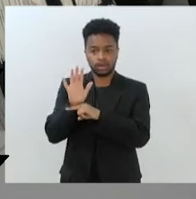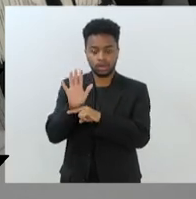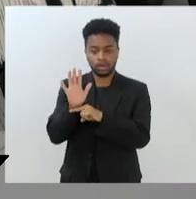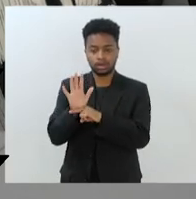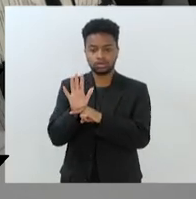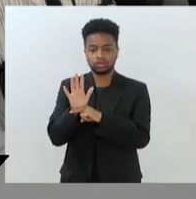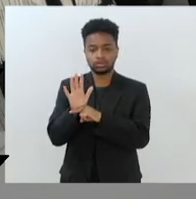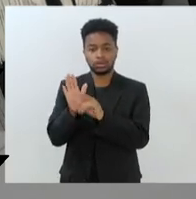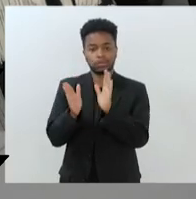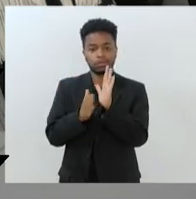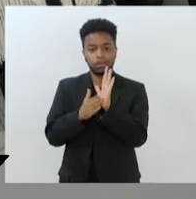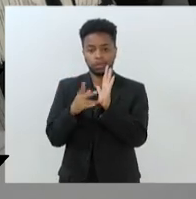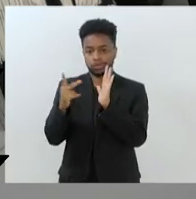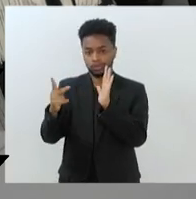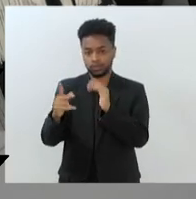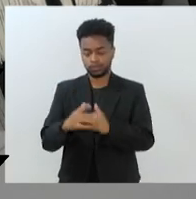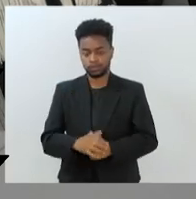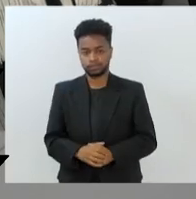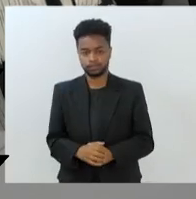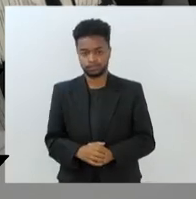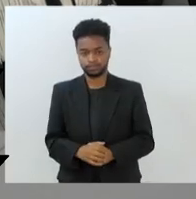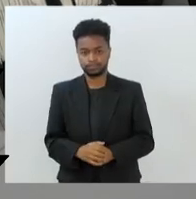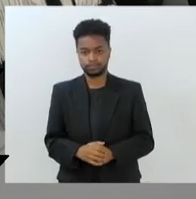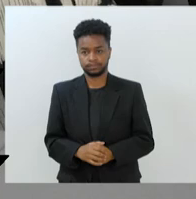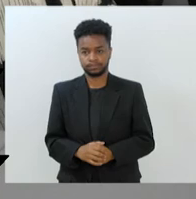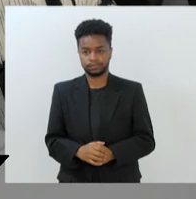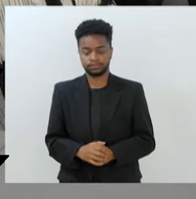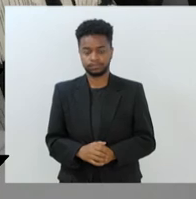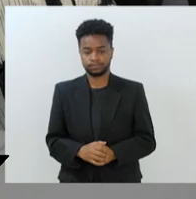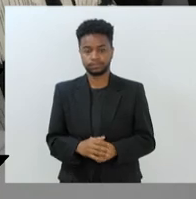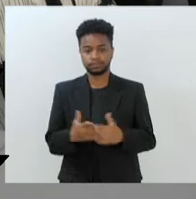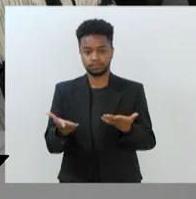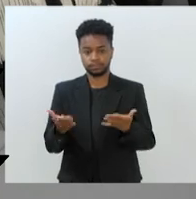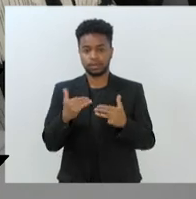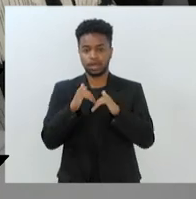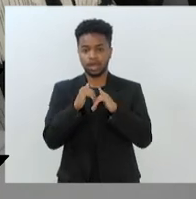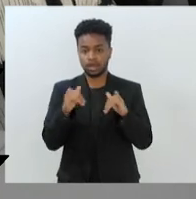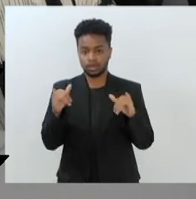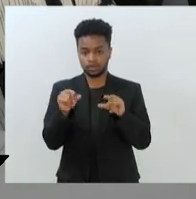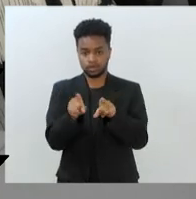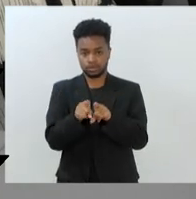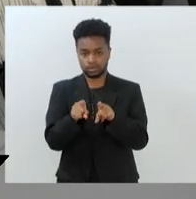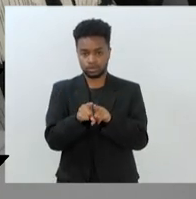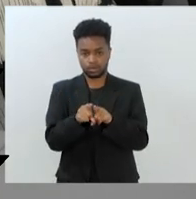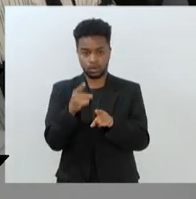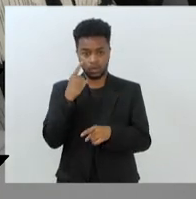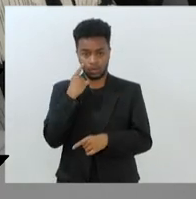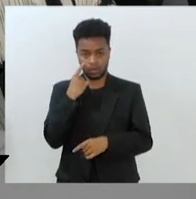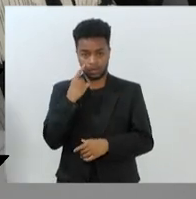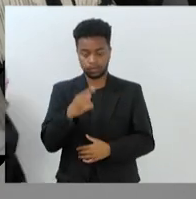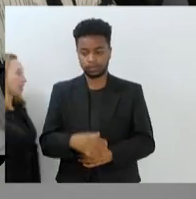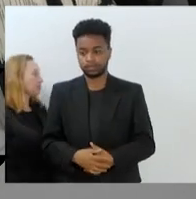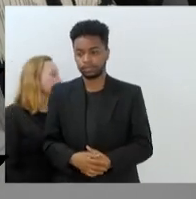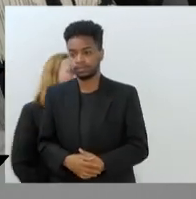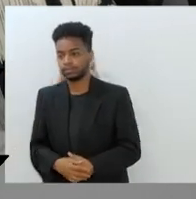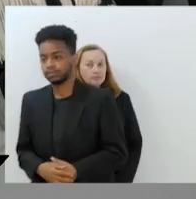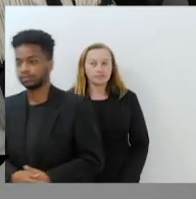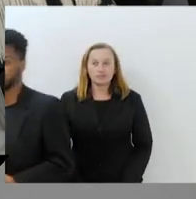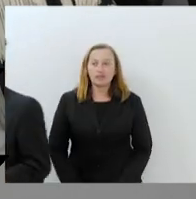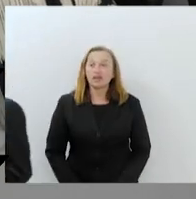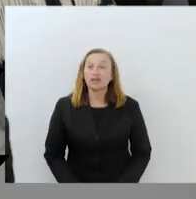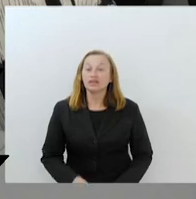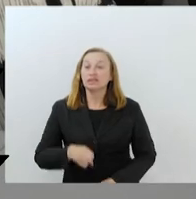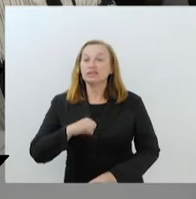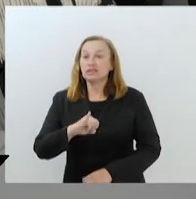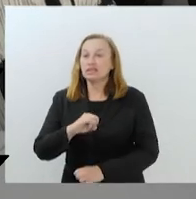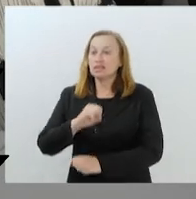a proposição de Vossa Excelência e dizer o seguinte: olha, se a floresta for estadual, cabe ao